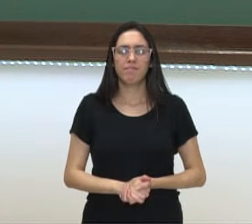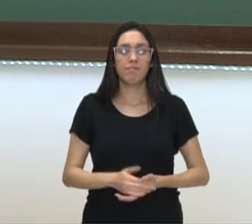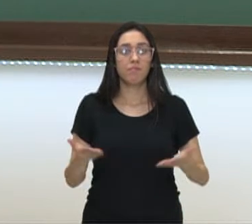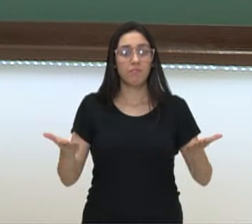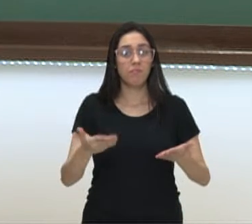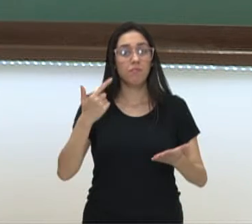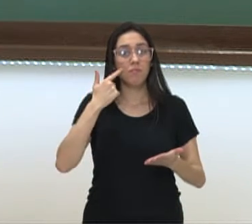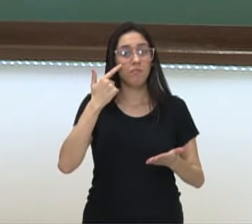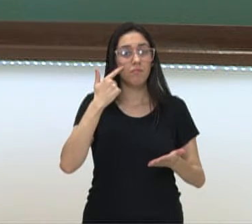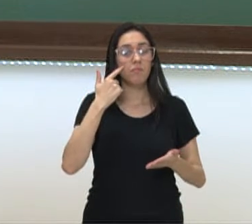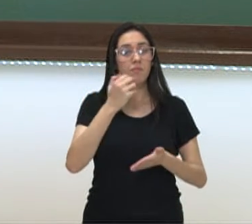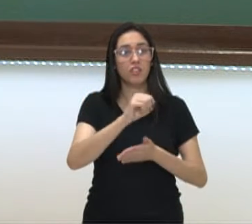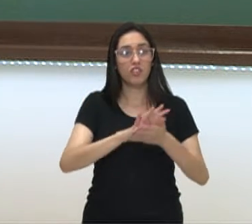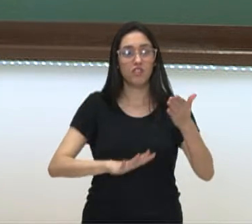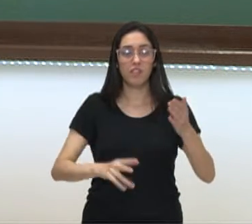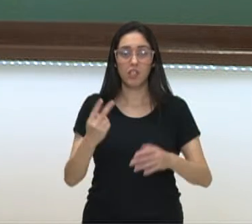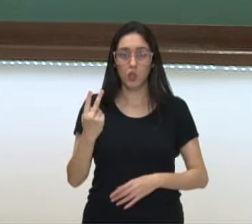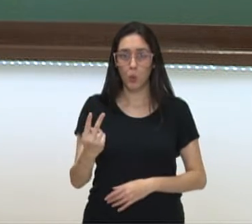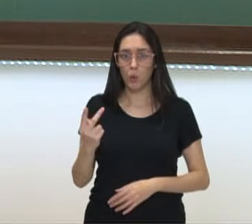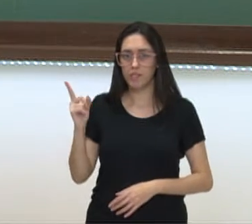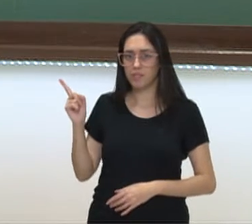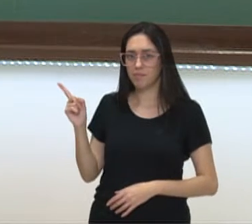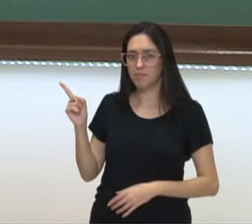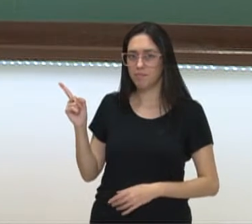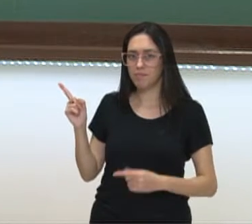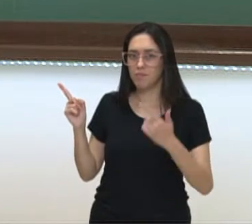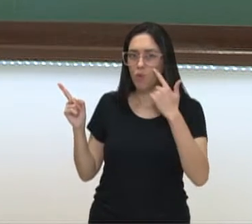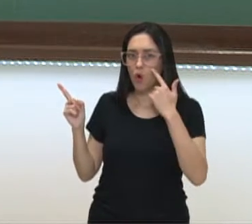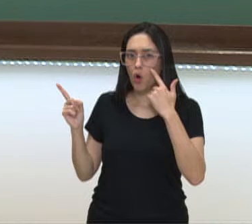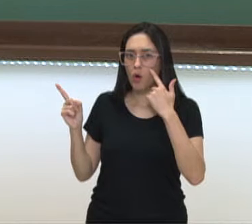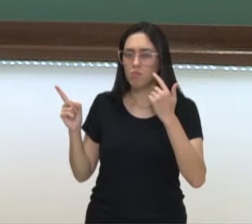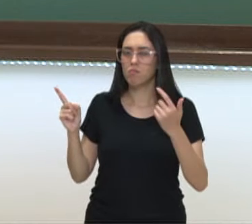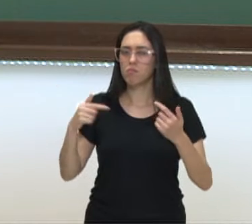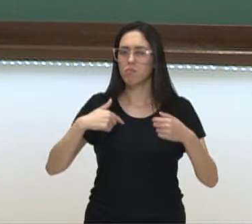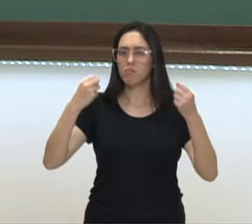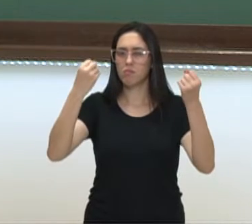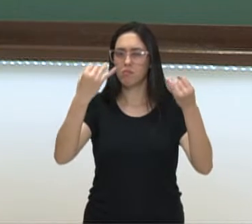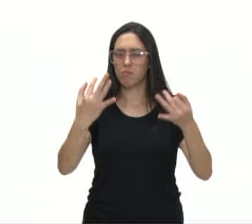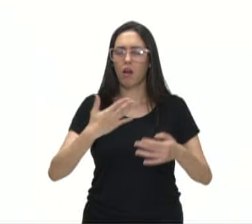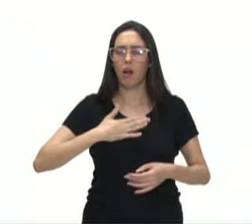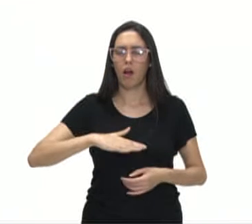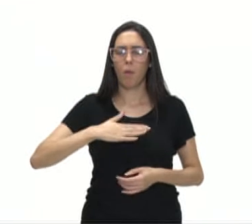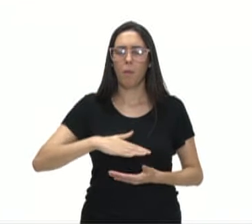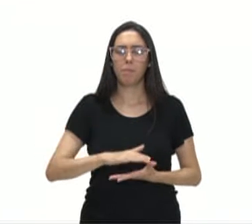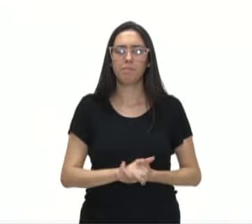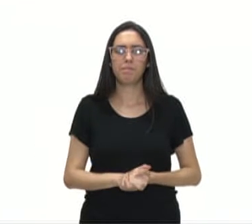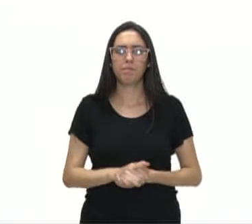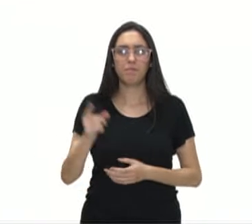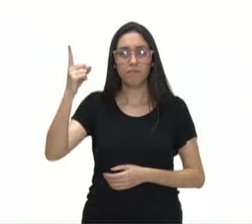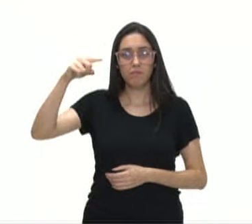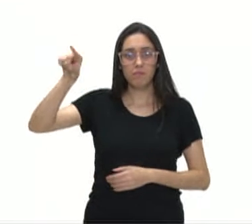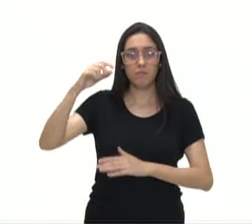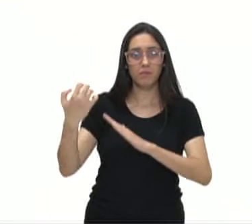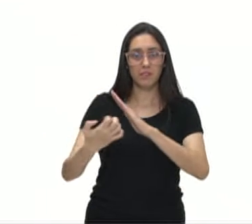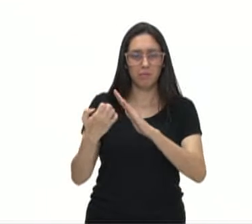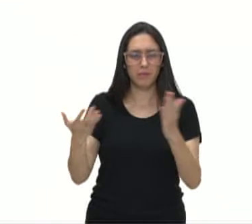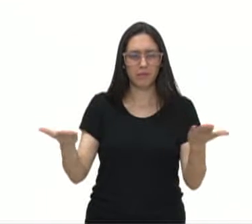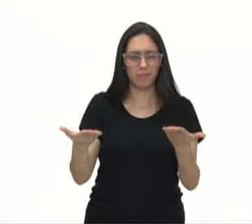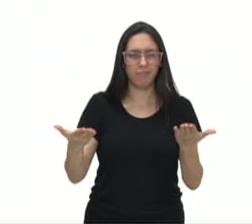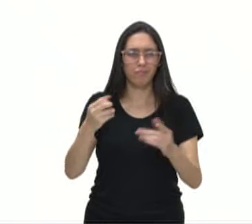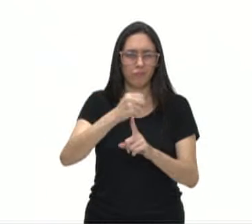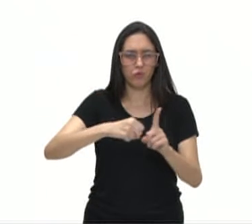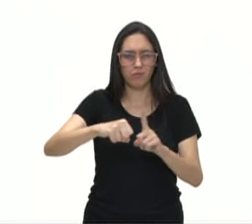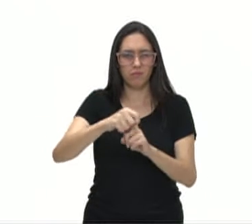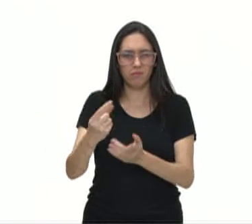na tela a nossa próxima atividade. Dá uma olhada ali, vamos ler com calma juntos. As empresas, no mundo capitalista,